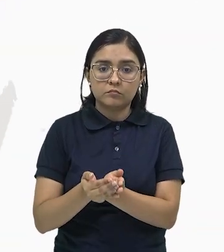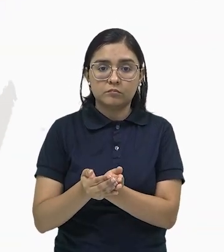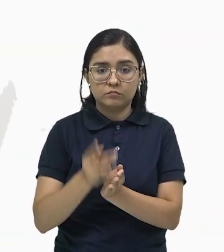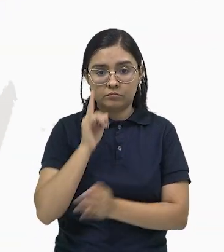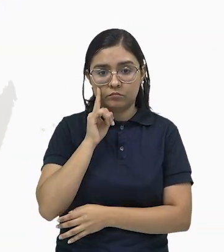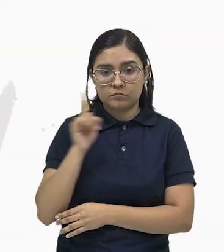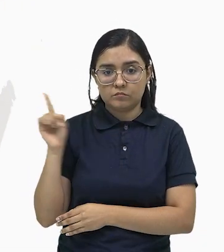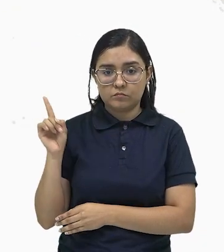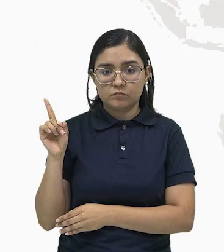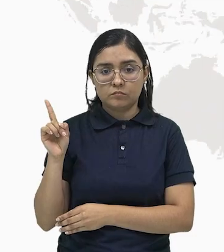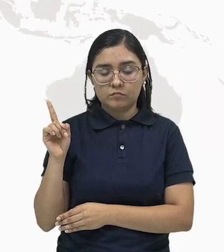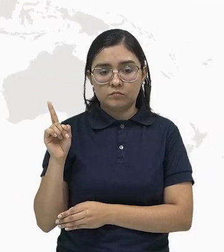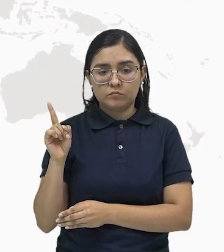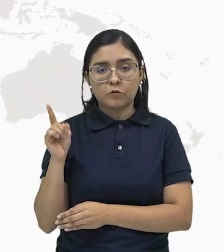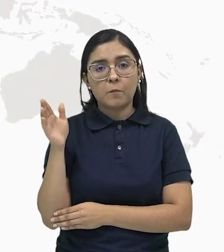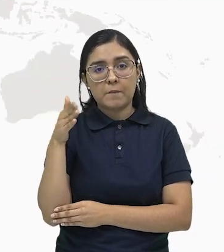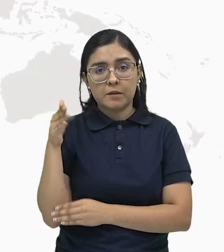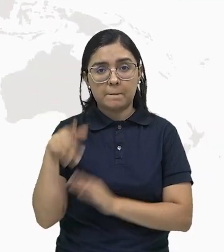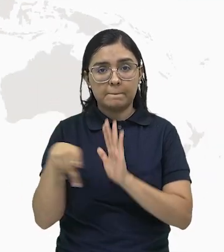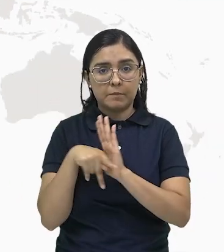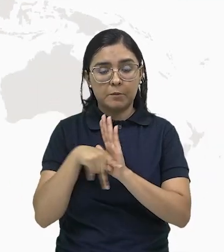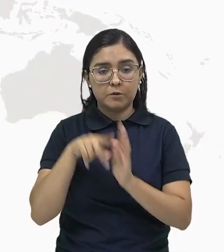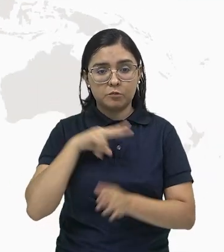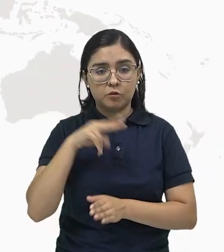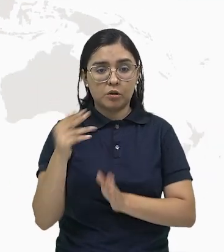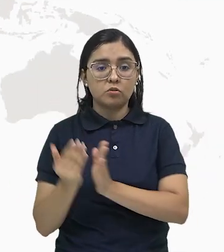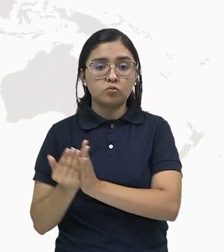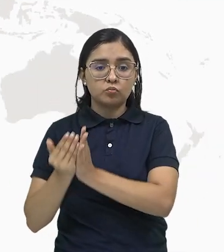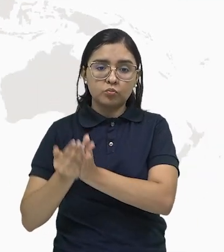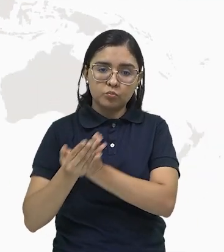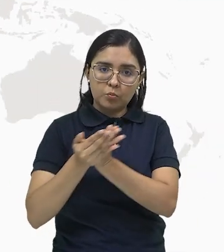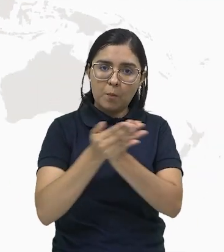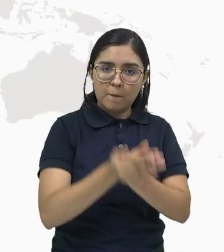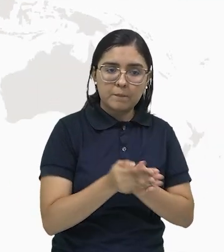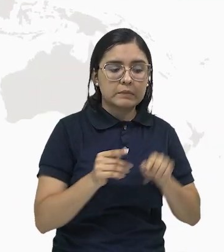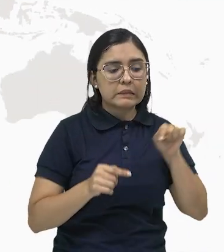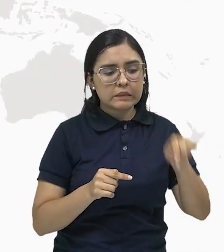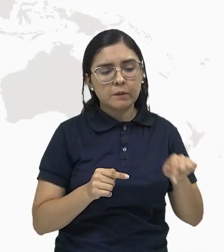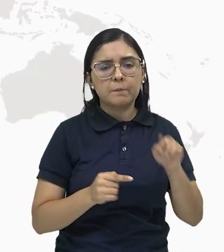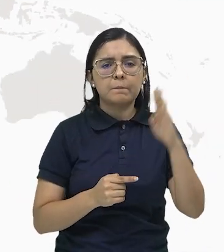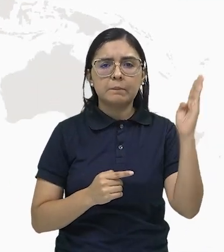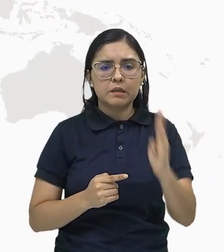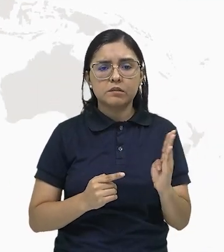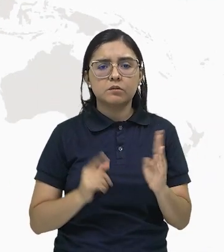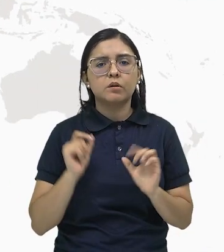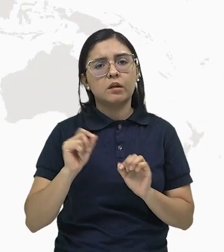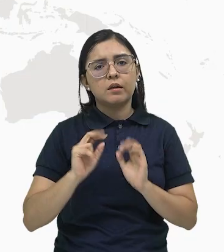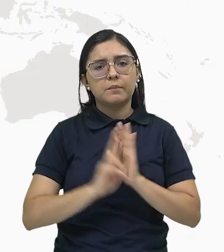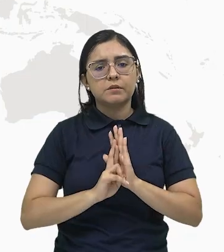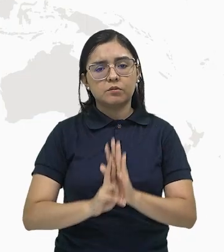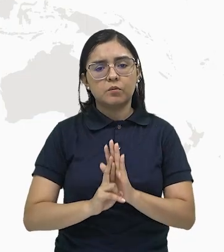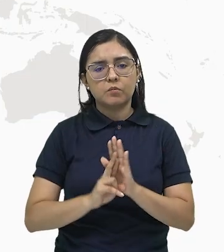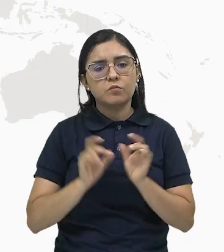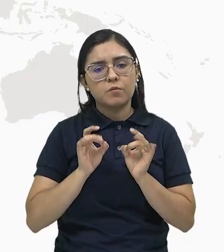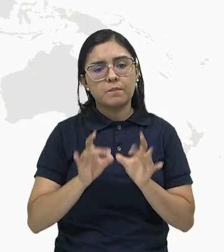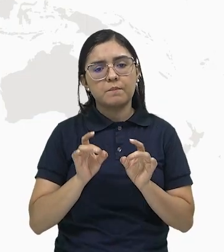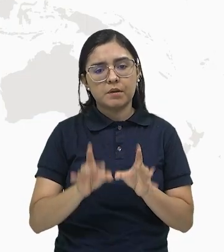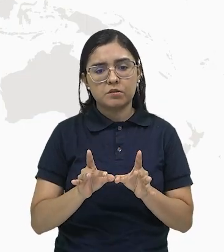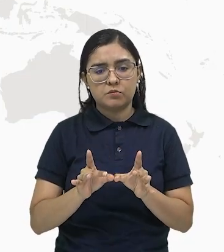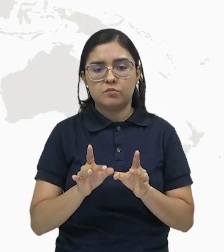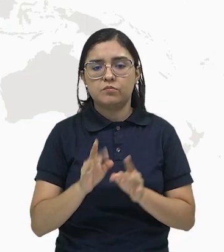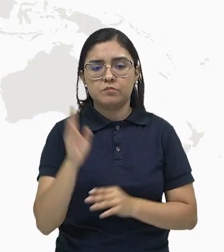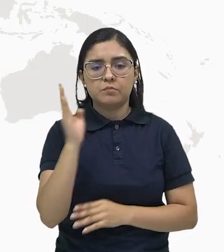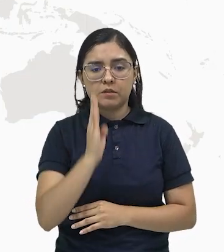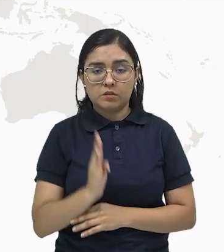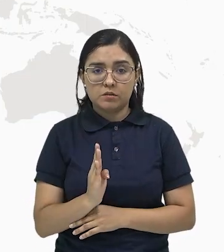ali ó, com a bandeirinha de Portugal, vindo para o Brasil, representando o quê? O comércio brasileiro. Como é que ele